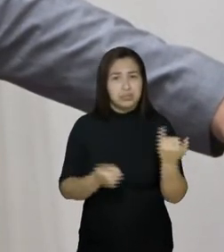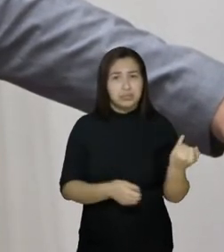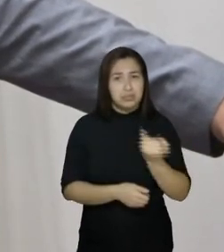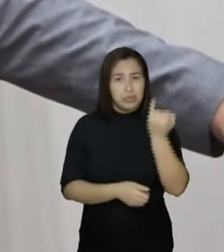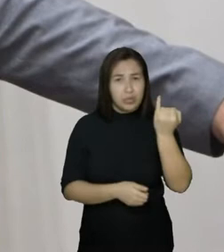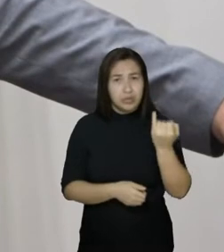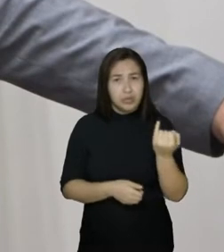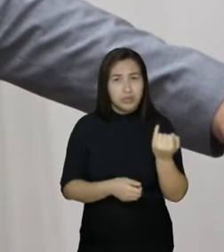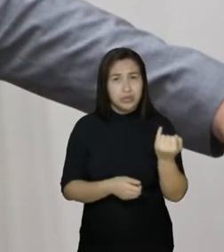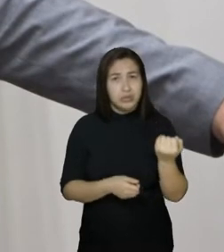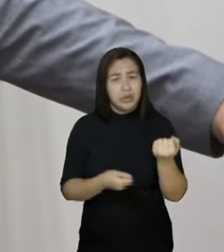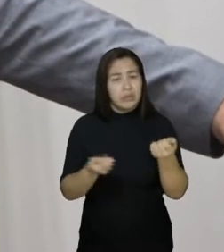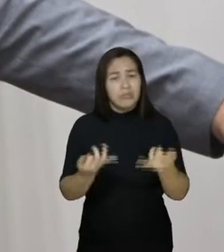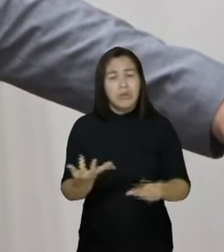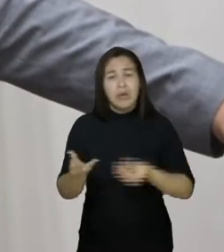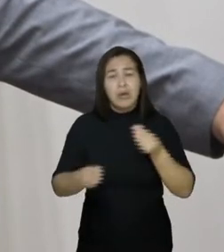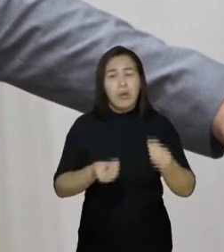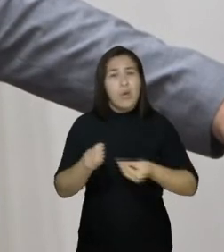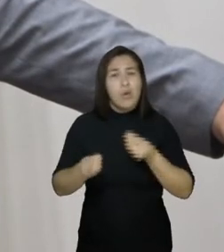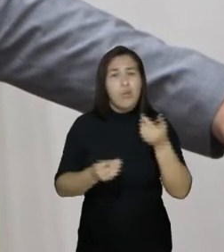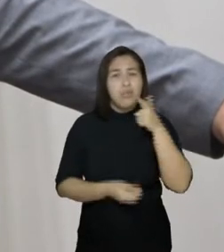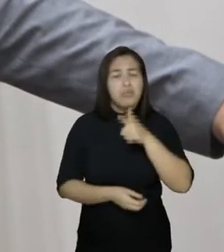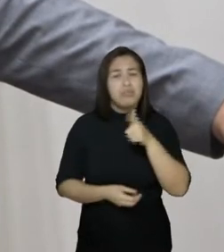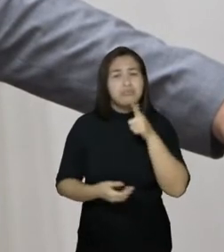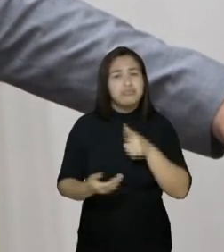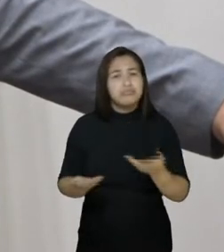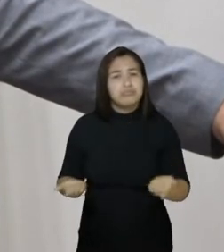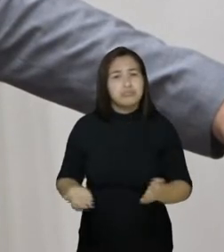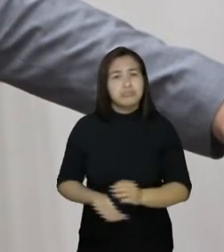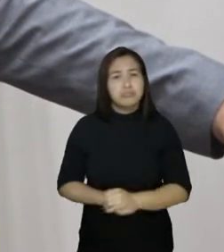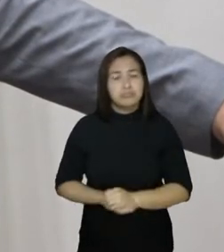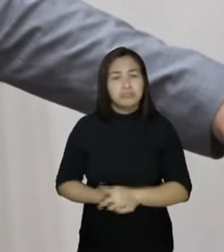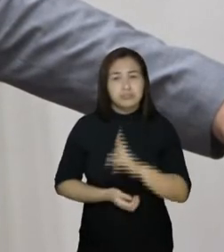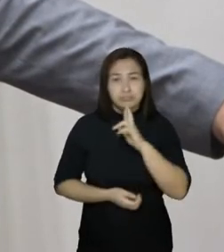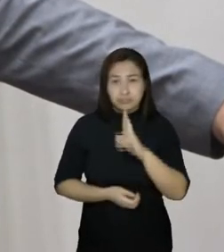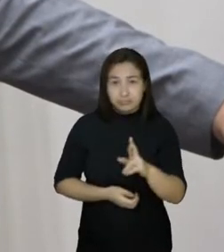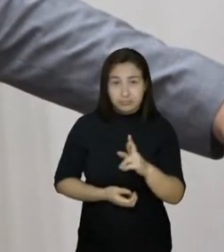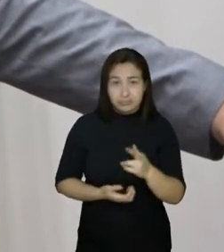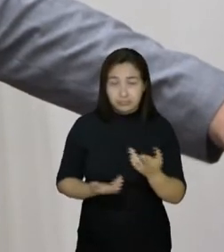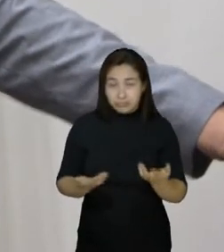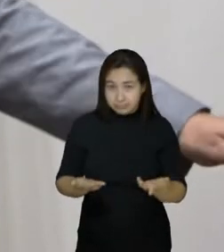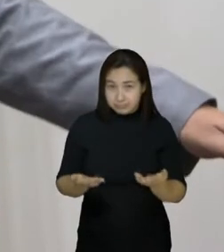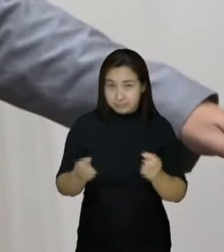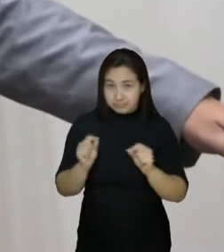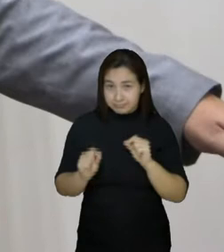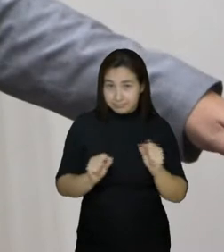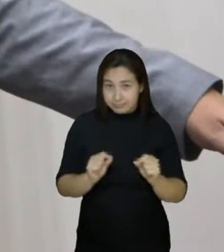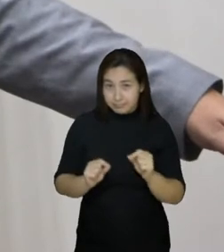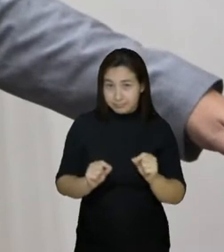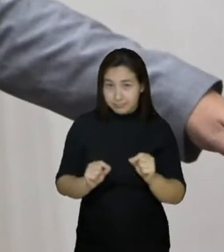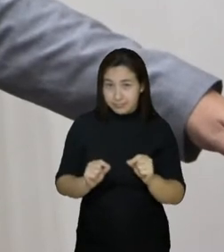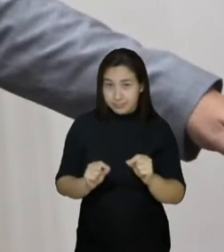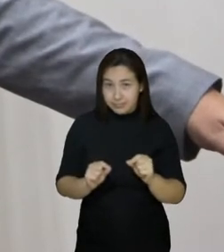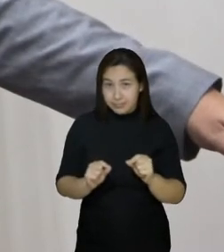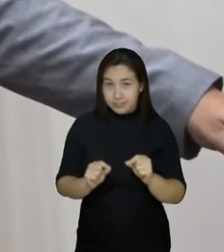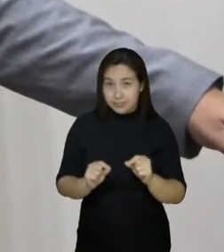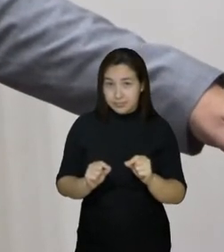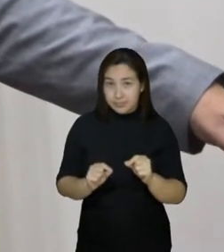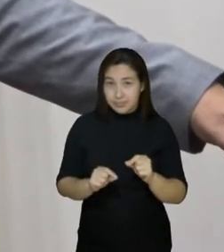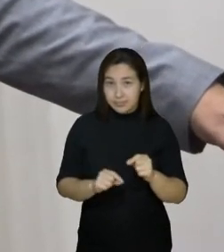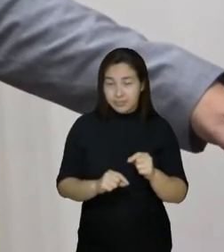para nós como que você atingiu isso aí. A resposta é muito simples, meu querido. Publicize seus votos.